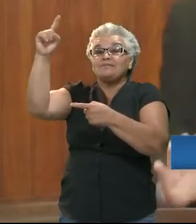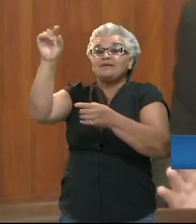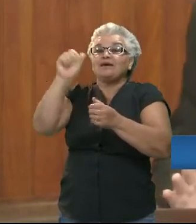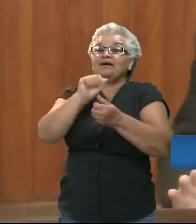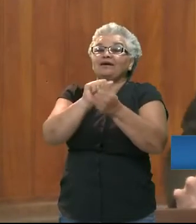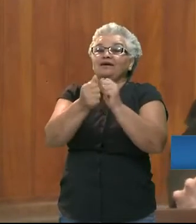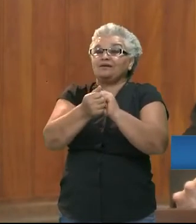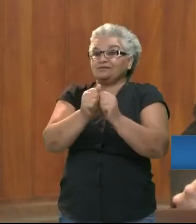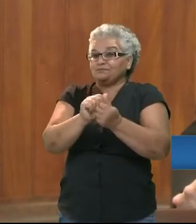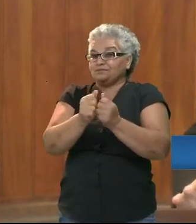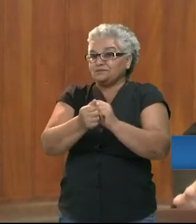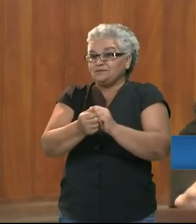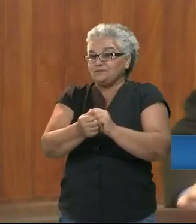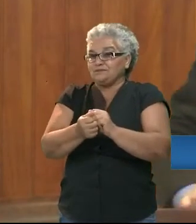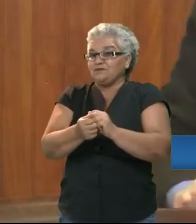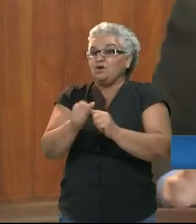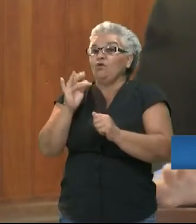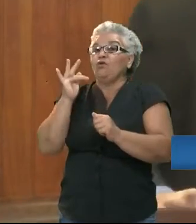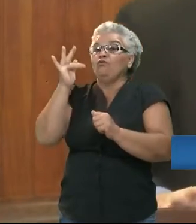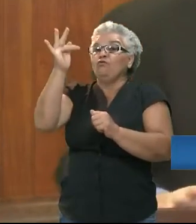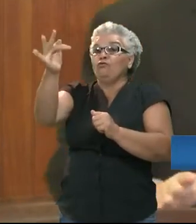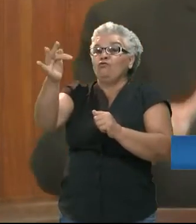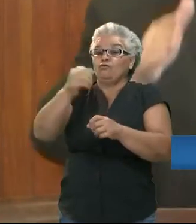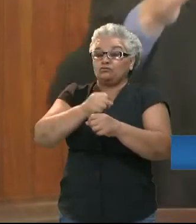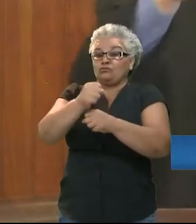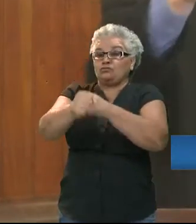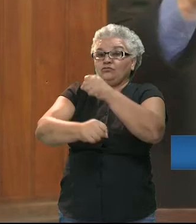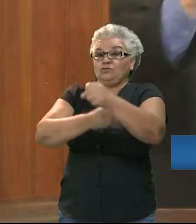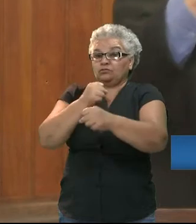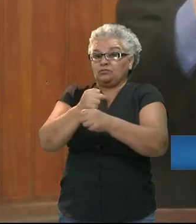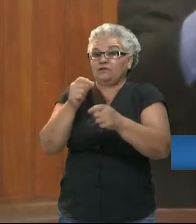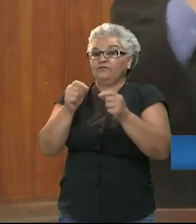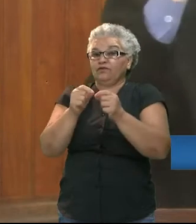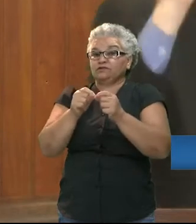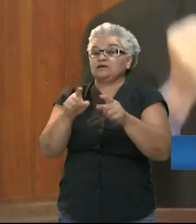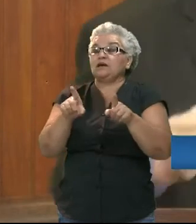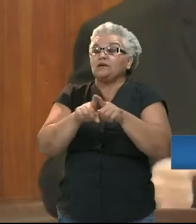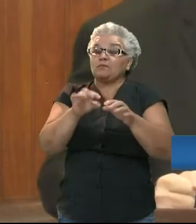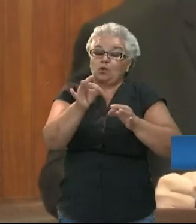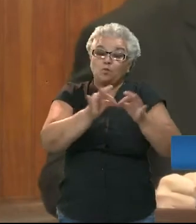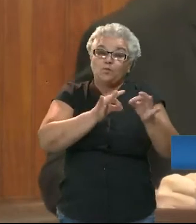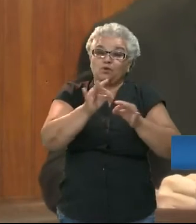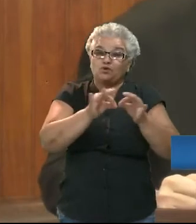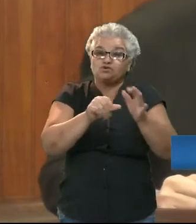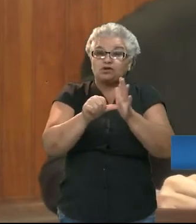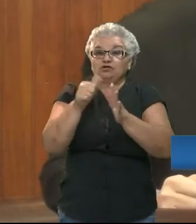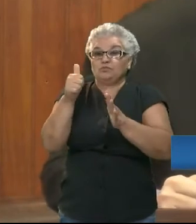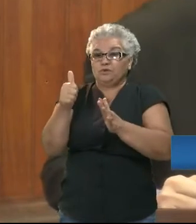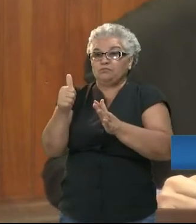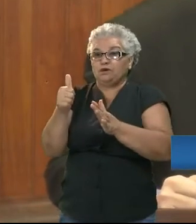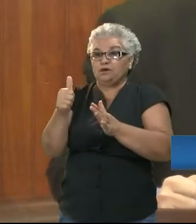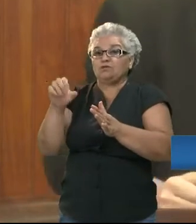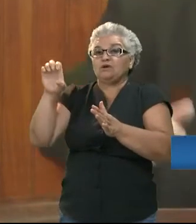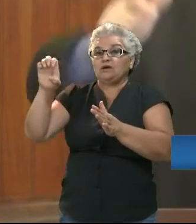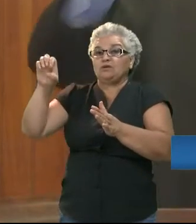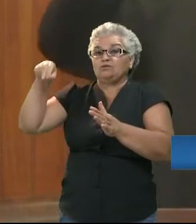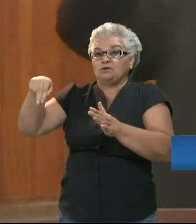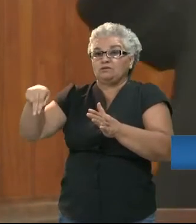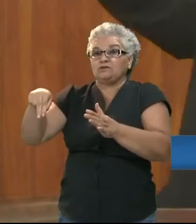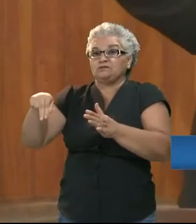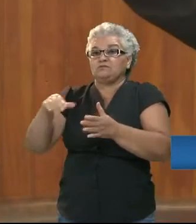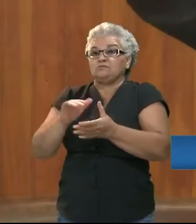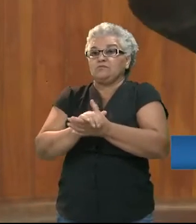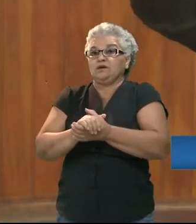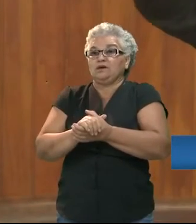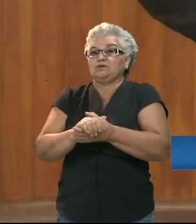do ano essa matéria também, em forma que a gente possa também, ou no projeto que é o primeiro, o projeto do vereador Eduardo é o primeiro, ou